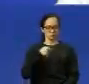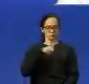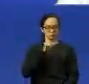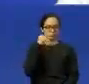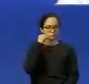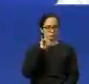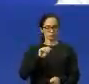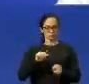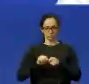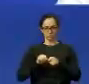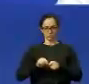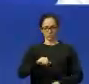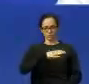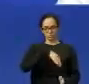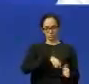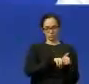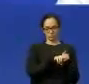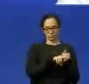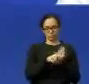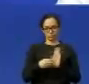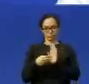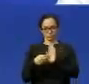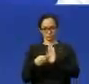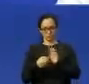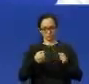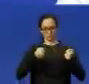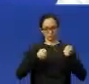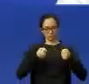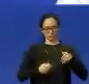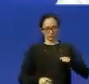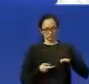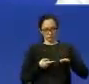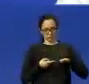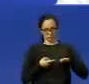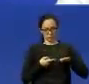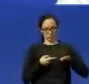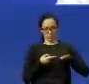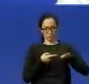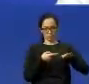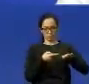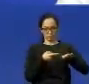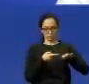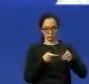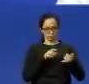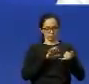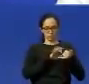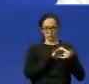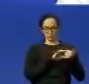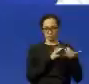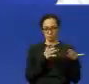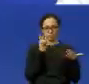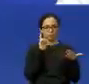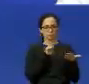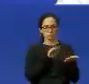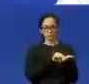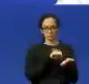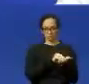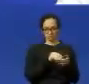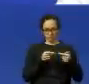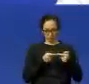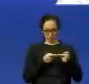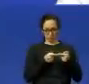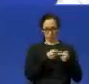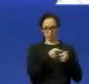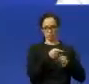evitado. Pesquisas mostram que o motorista que dirige um carro a uma velocidade constante percorre às cegas, isto é, sem ter visão da pista, uma